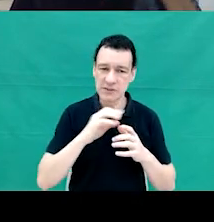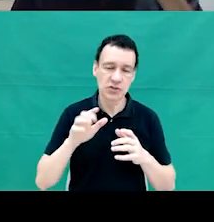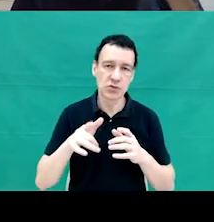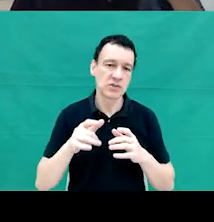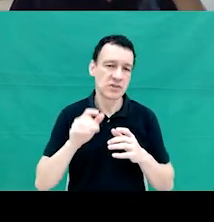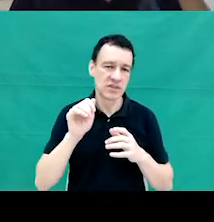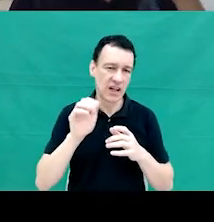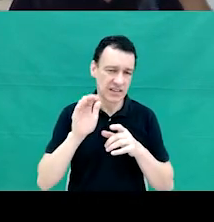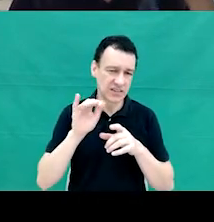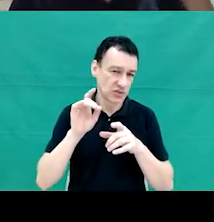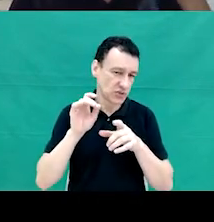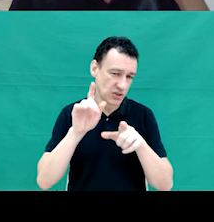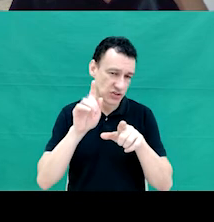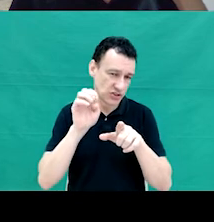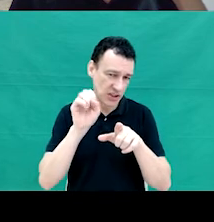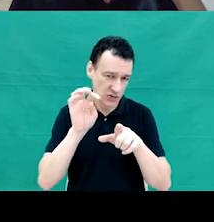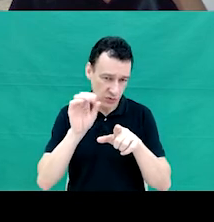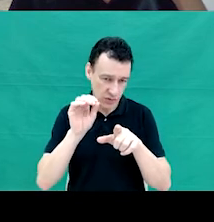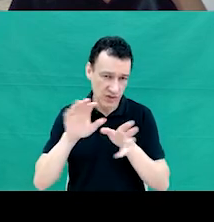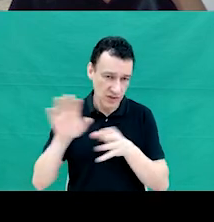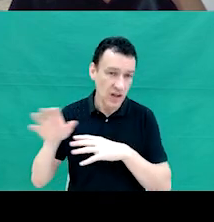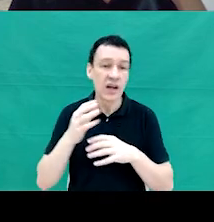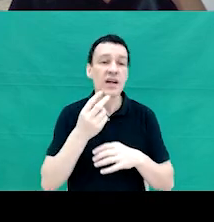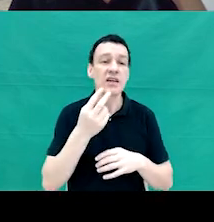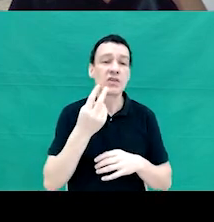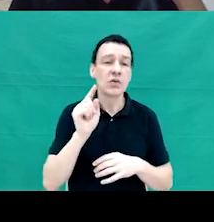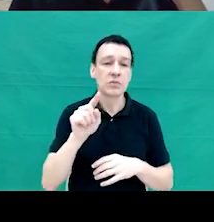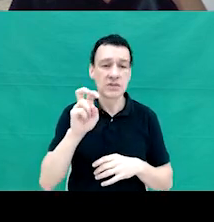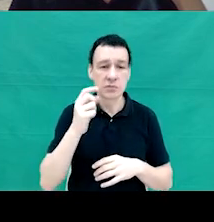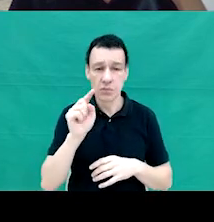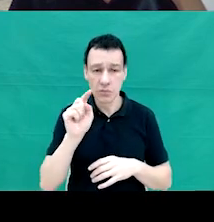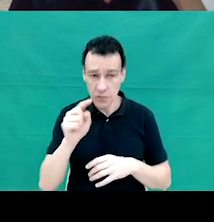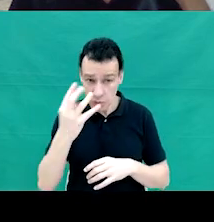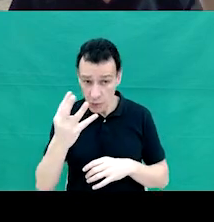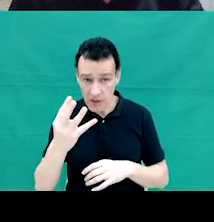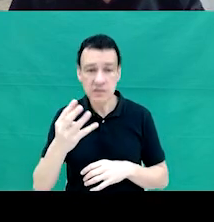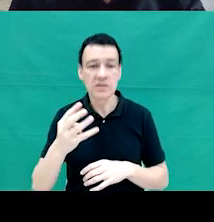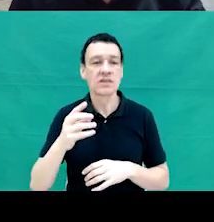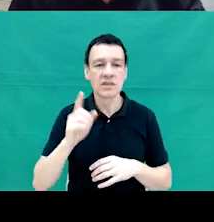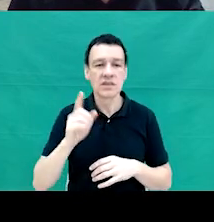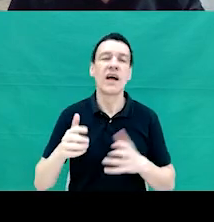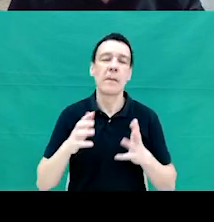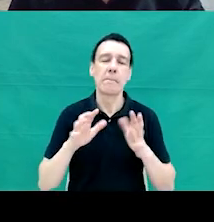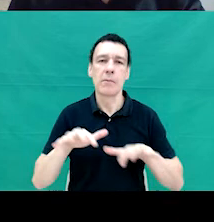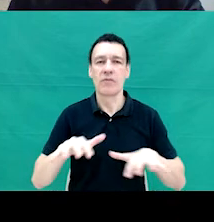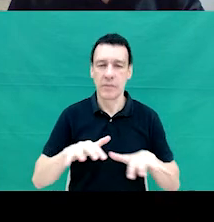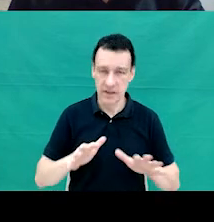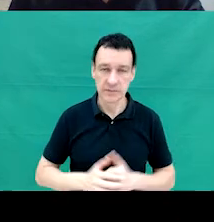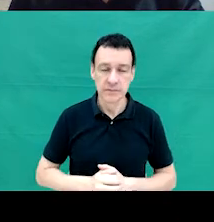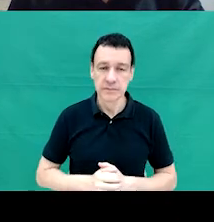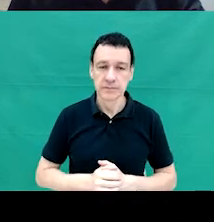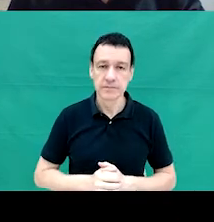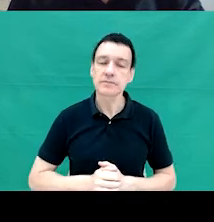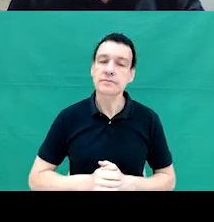foi encontrar exatamente um critério de sucesso que repetisse a heurística, não faria nenhum sentido. O que a